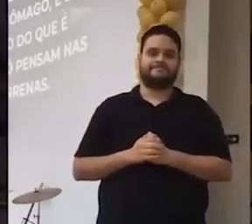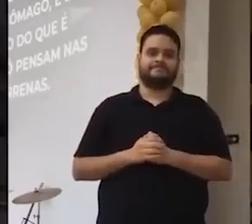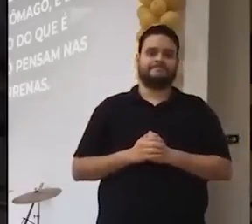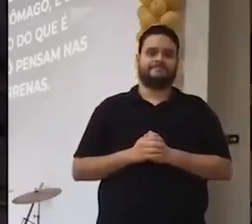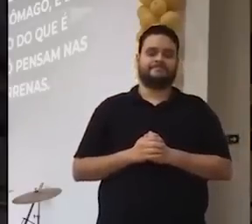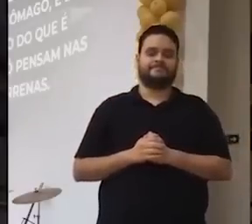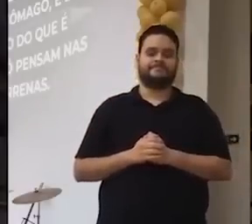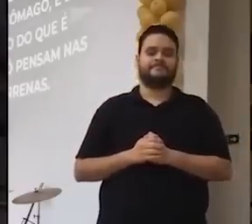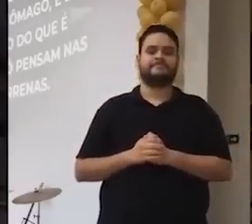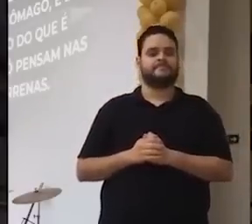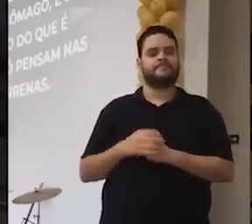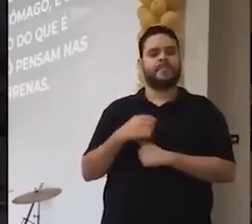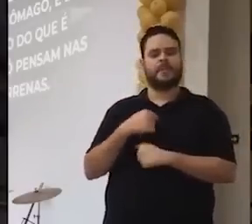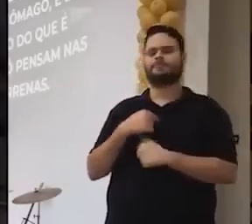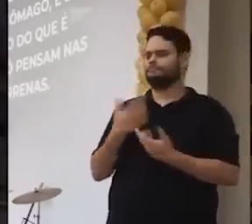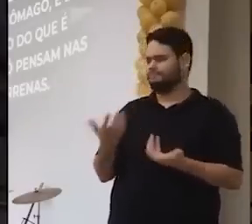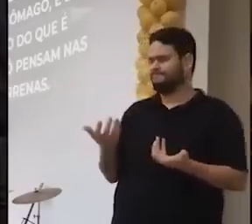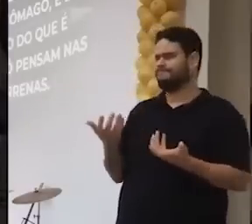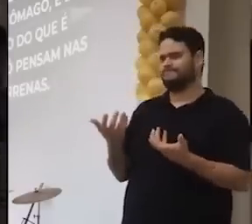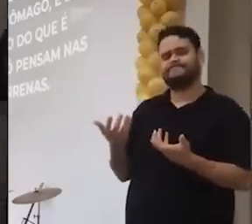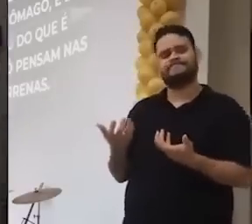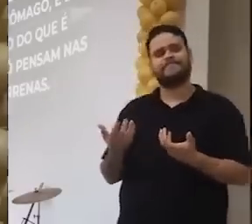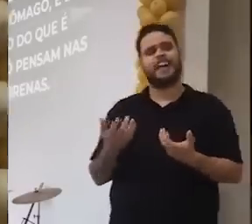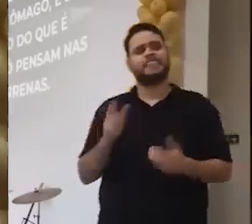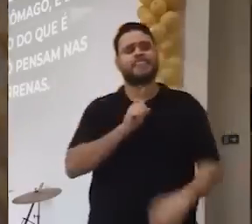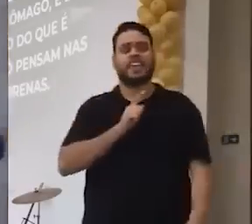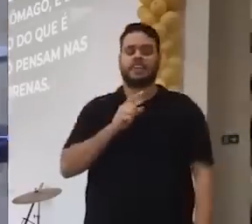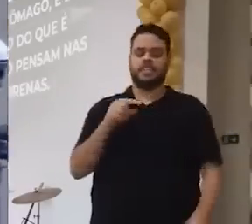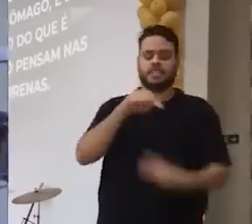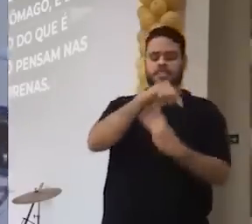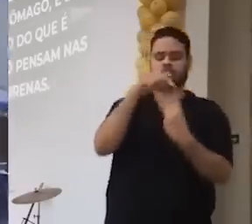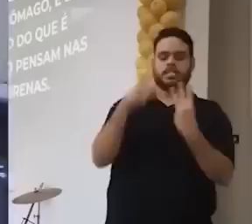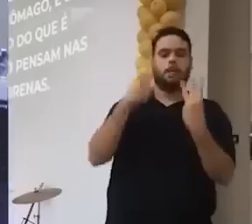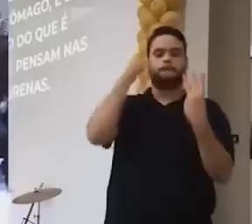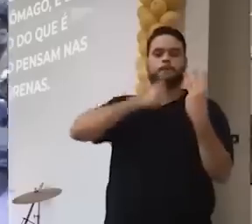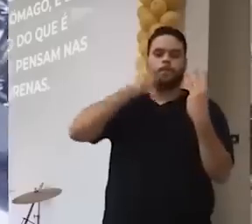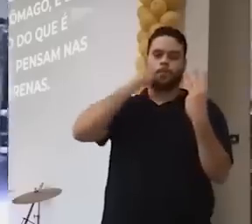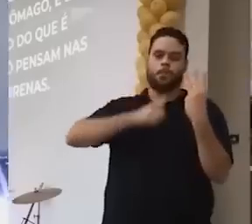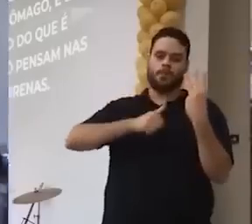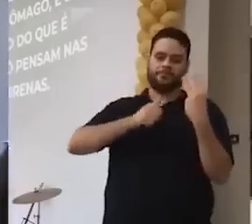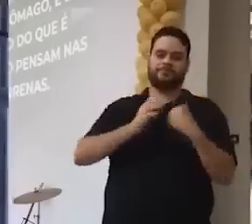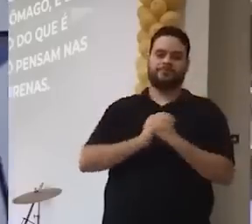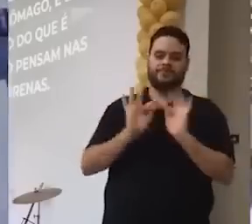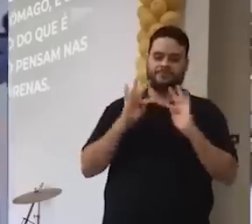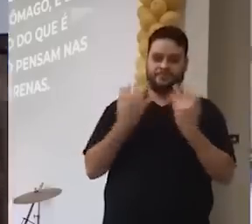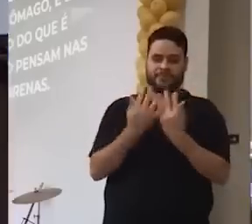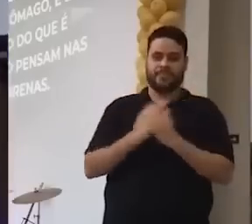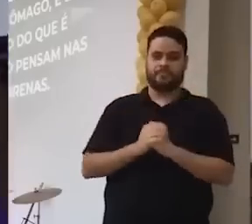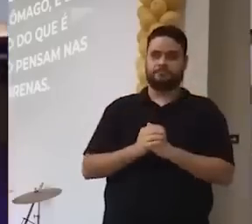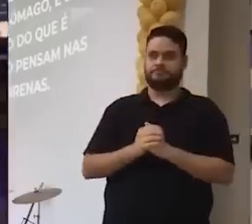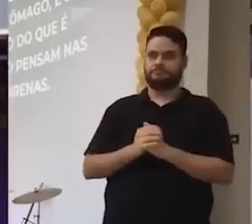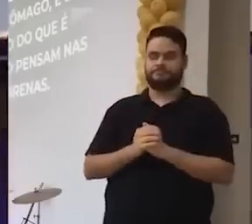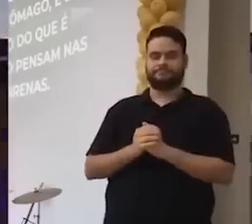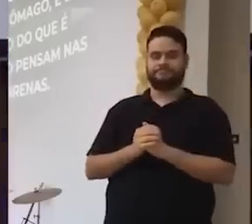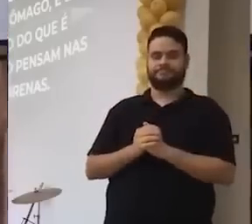Eu tenho um amigo que tem 3 mulheres. É claro que eu estou me referindo à esposa e 2 filhas. Não pensem mal